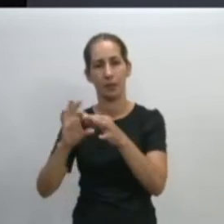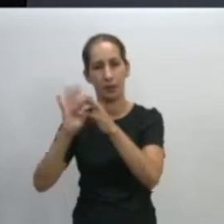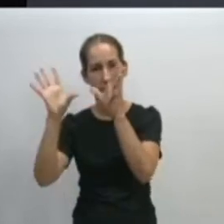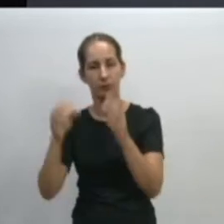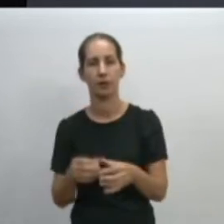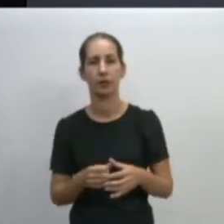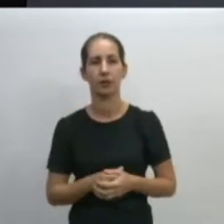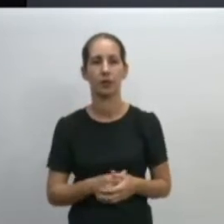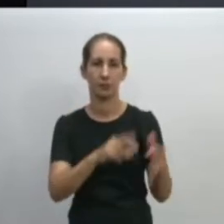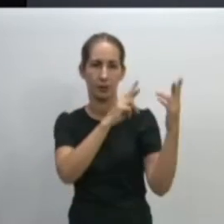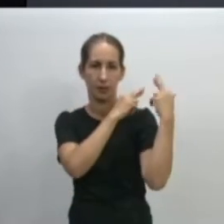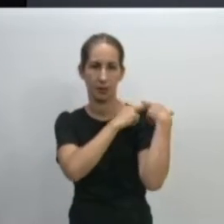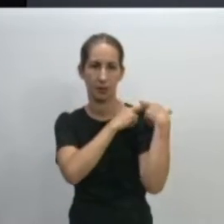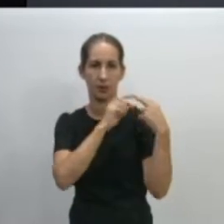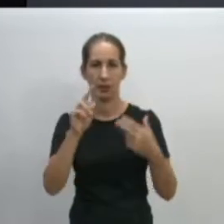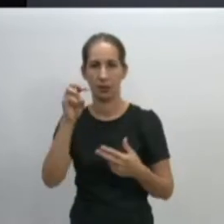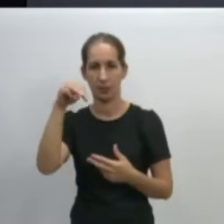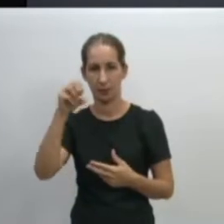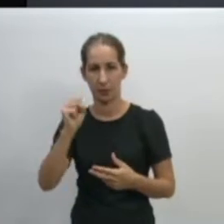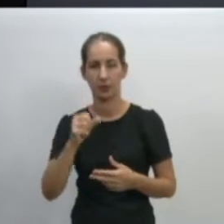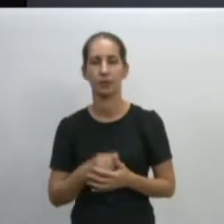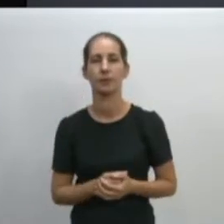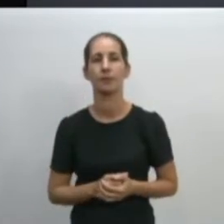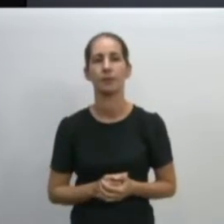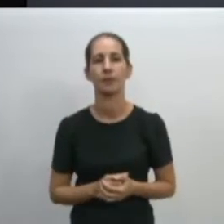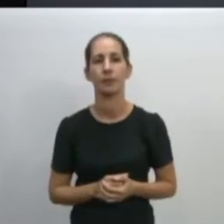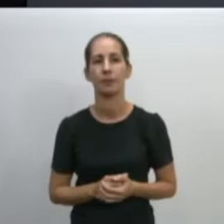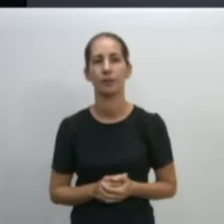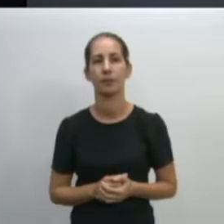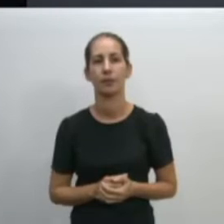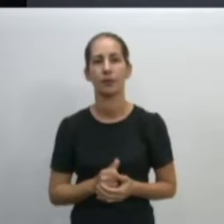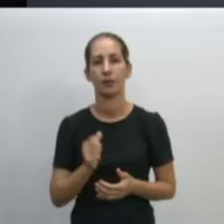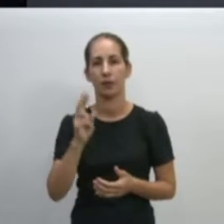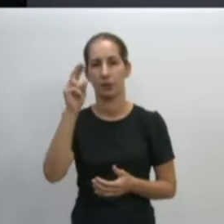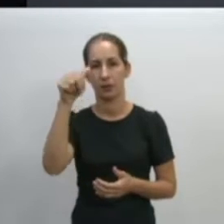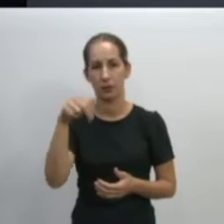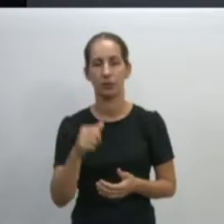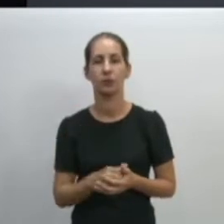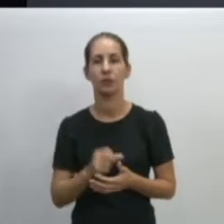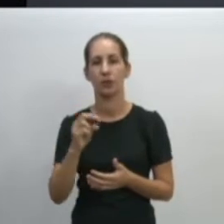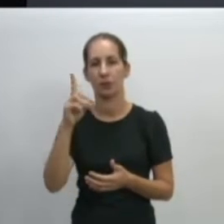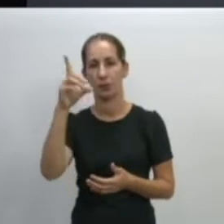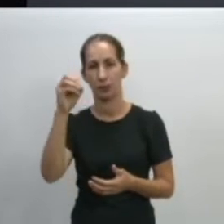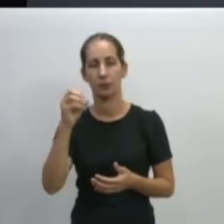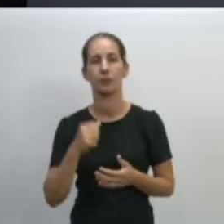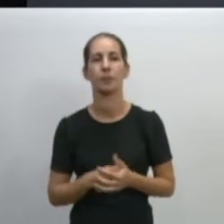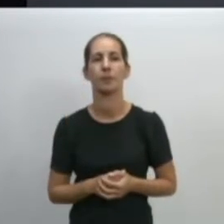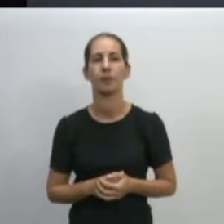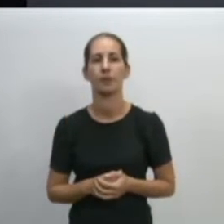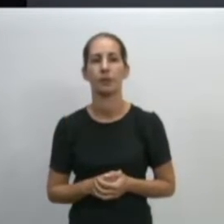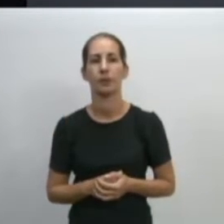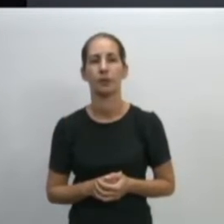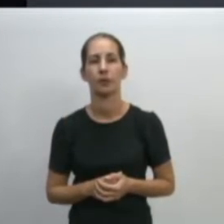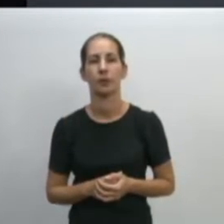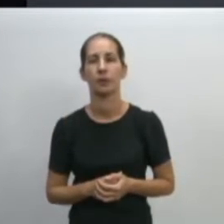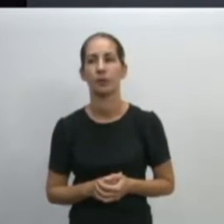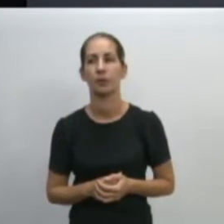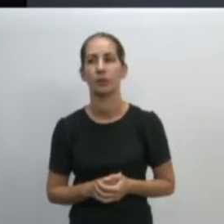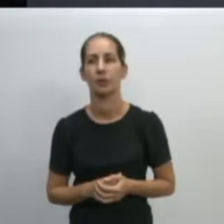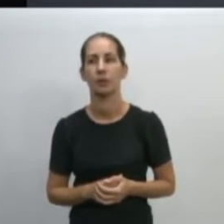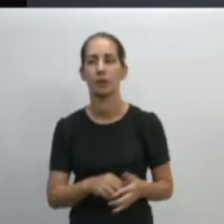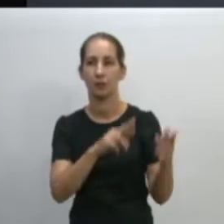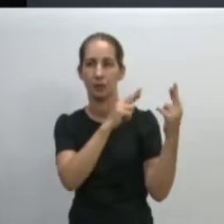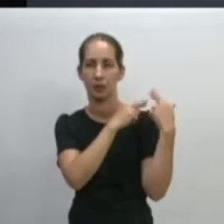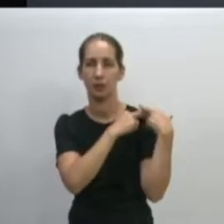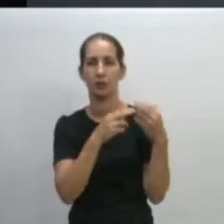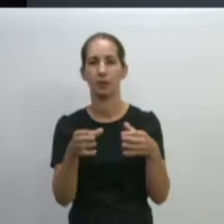independente, representada pelo vereador Hermes, seu presidente, vereador Anderson, vereador Eribaldo. Eu estava